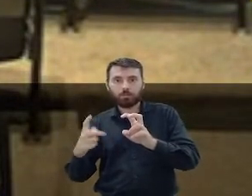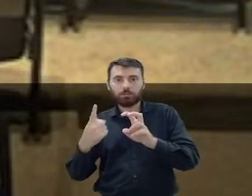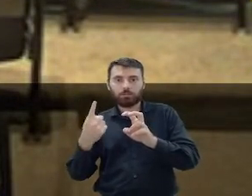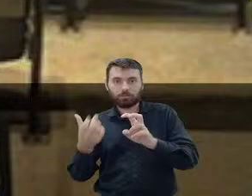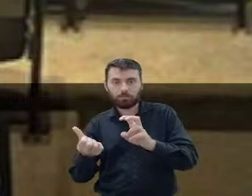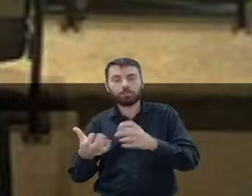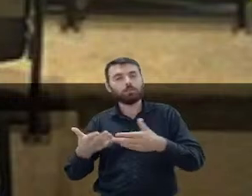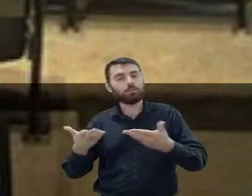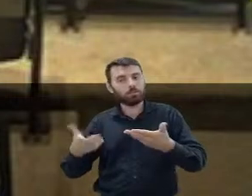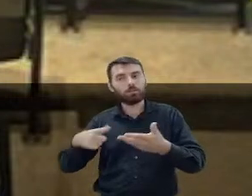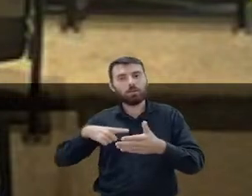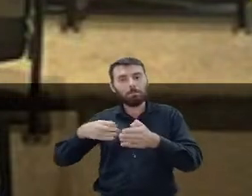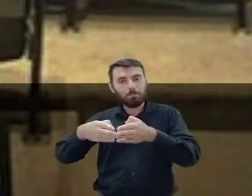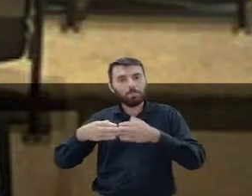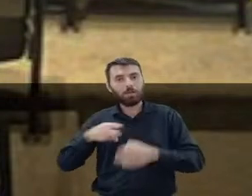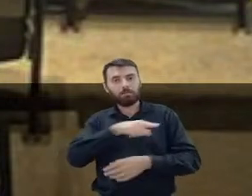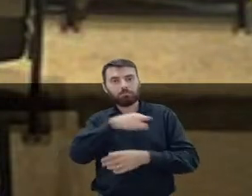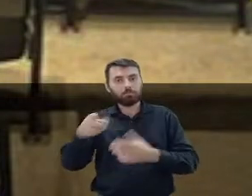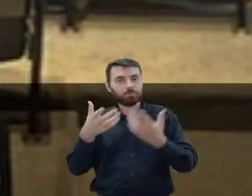recurso.